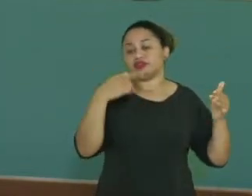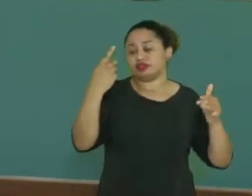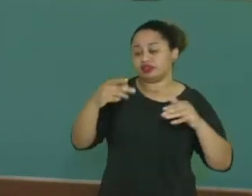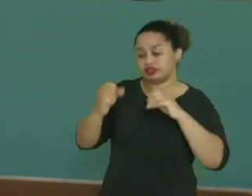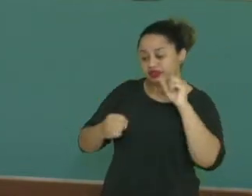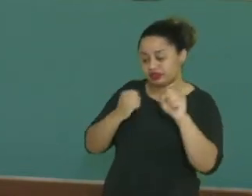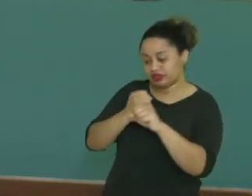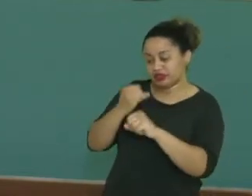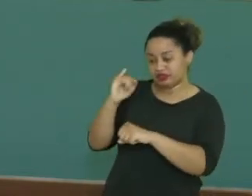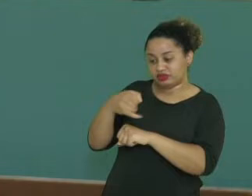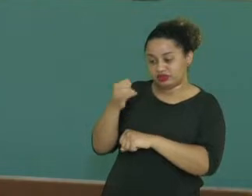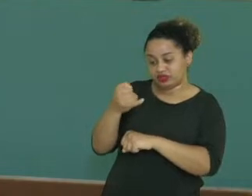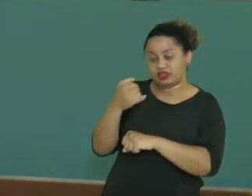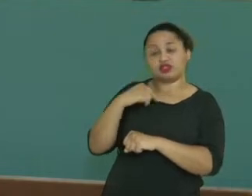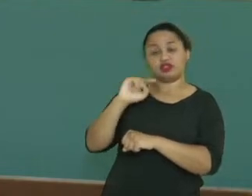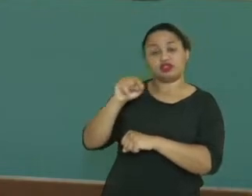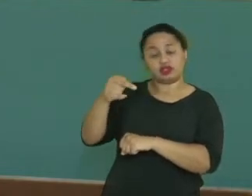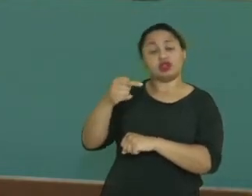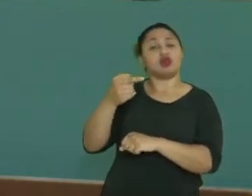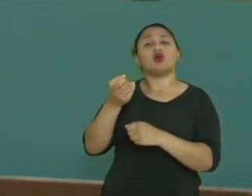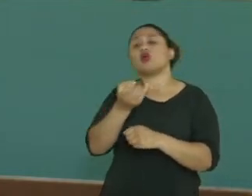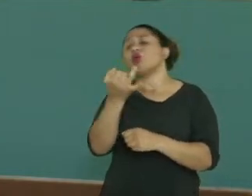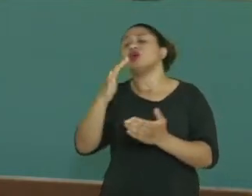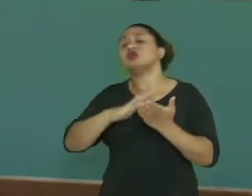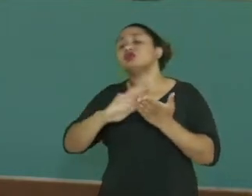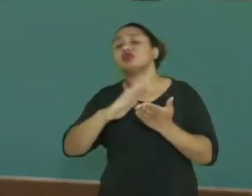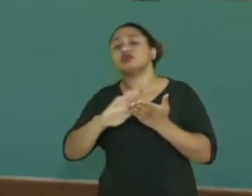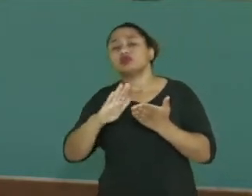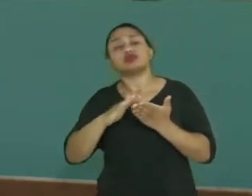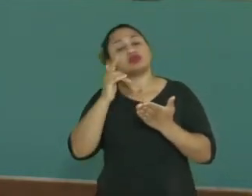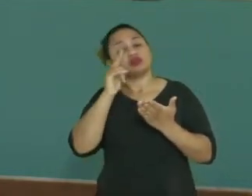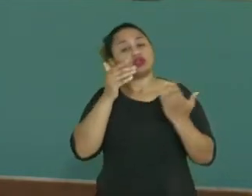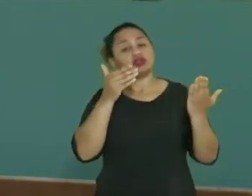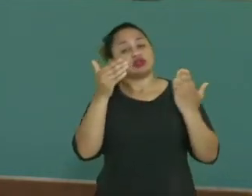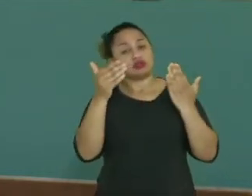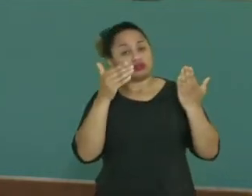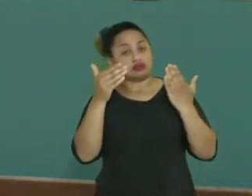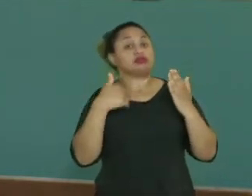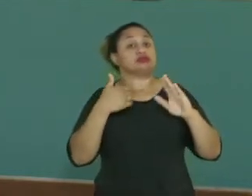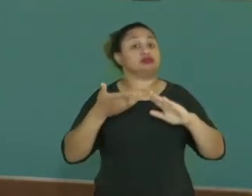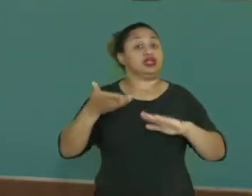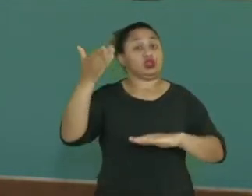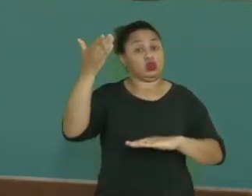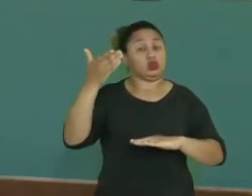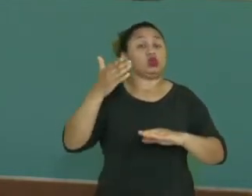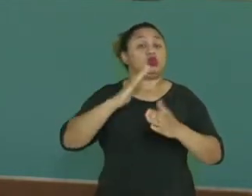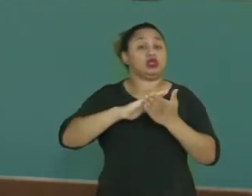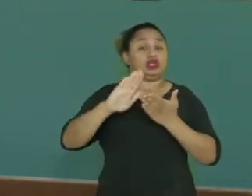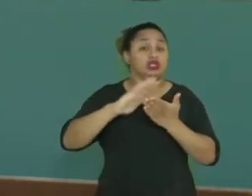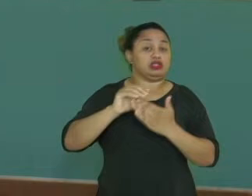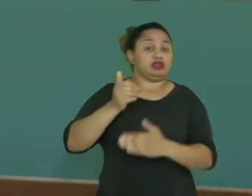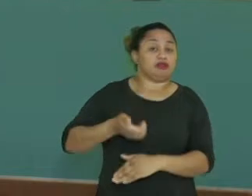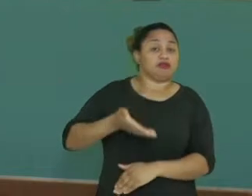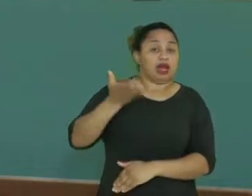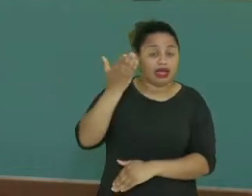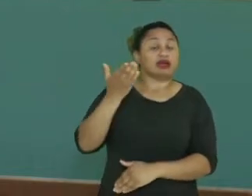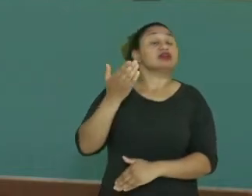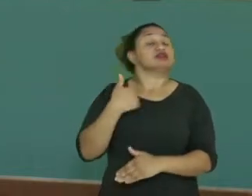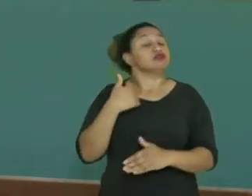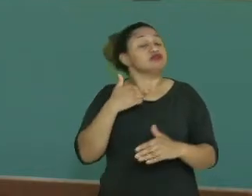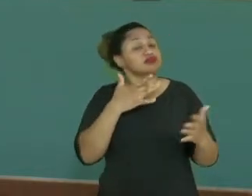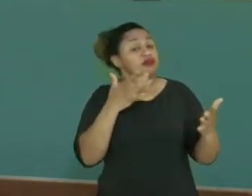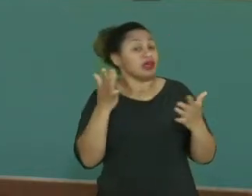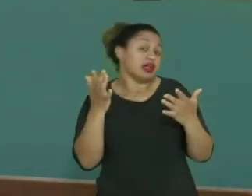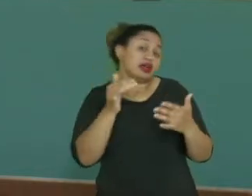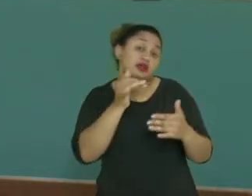ano de janeiro ali, né, no próximo ano, quanto que foi gasto? Então, você faz uma comparação, nossa, aumentou, gastei um pouquinho mais, e assim vai, tá? Esse é só